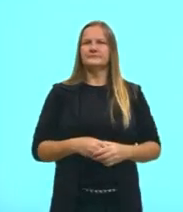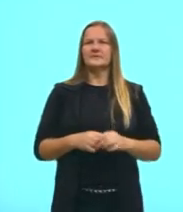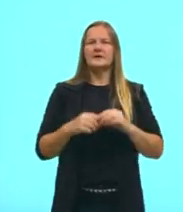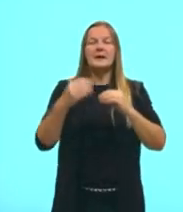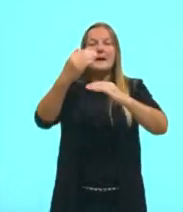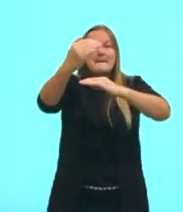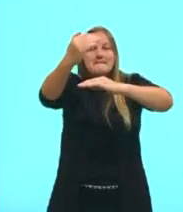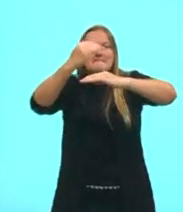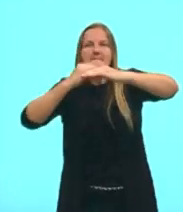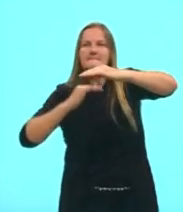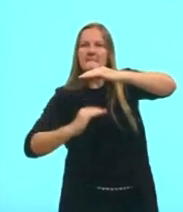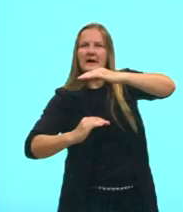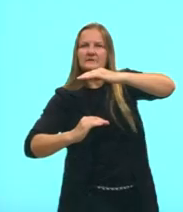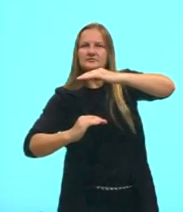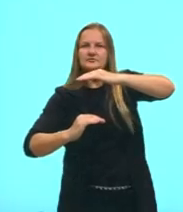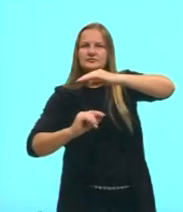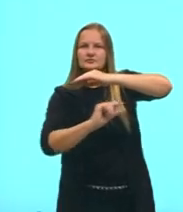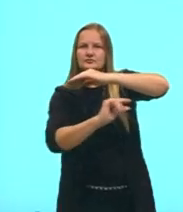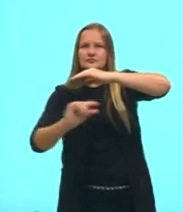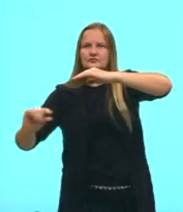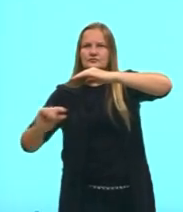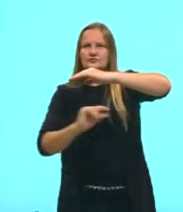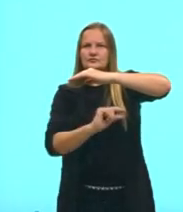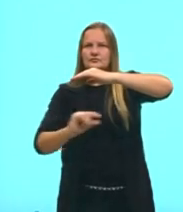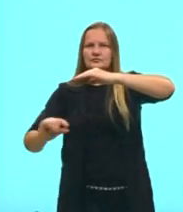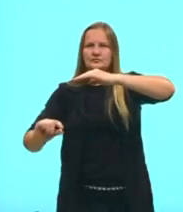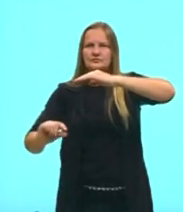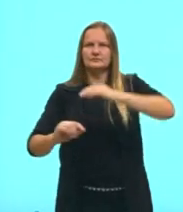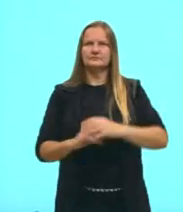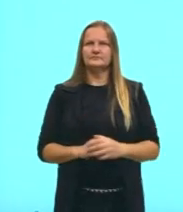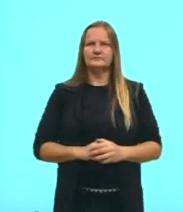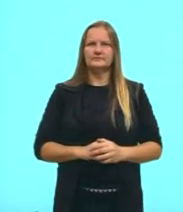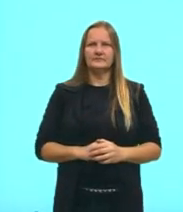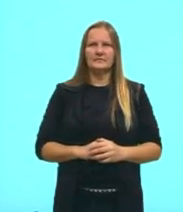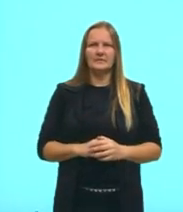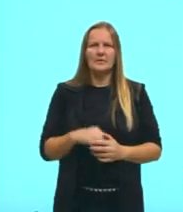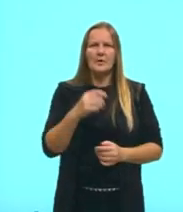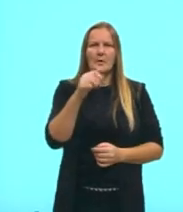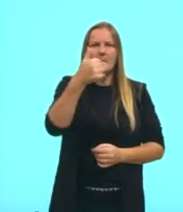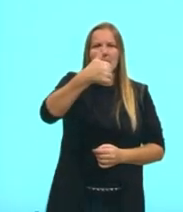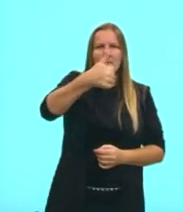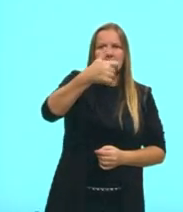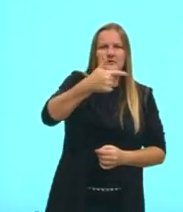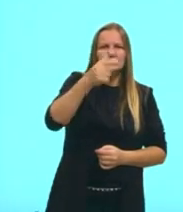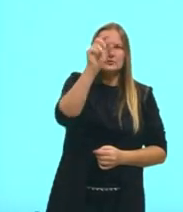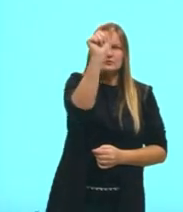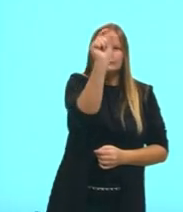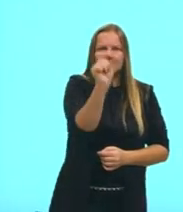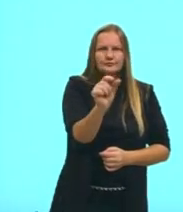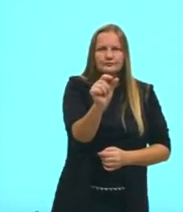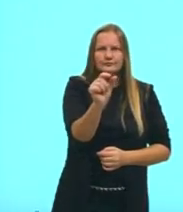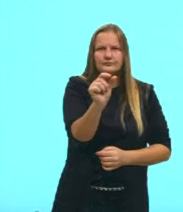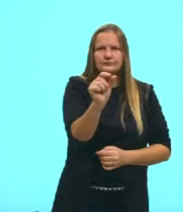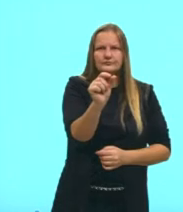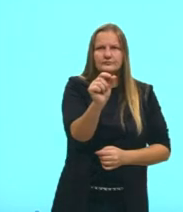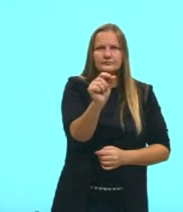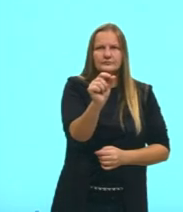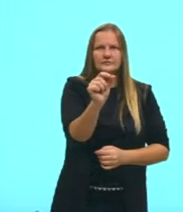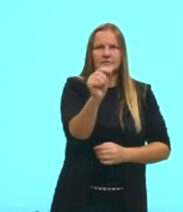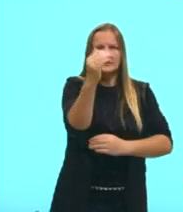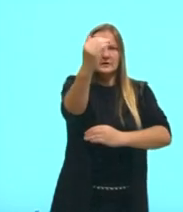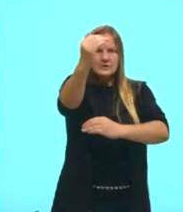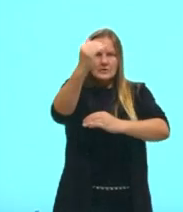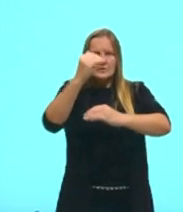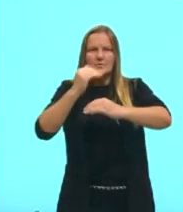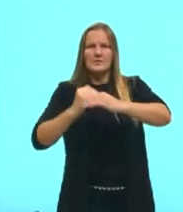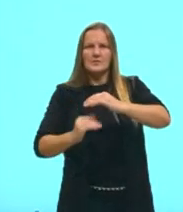duas linhas aqui abaixo eles estão nessas duas lacunas aqui é a primeira lacuna tem de l a l a u